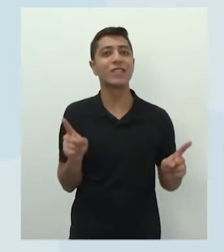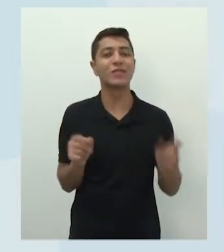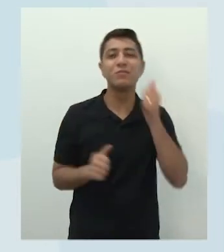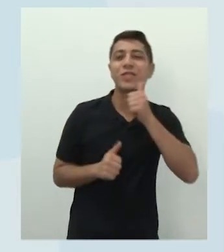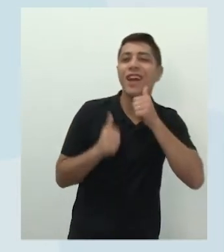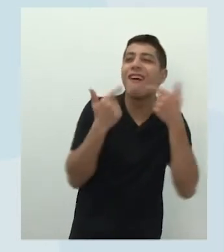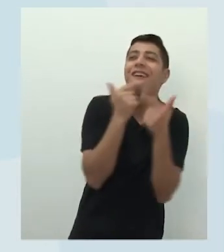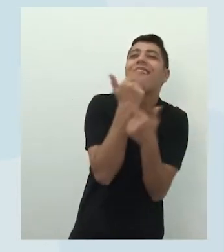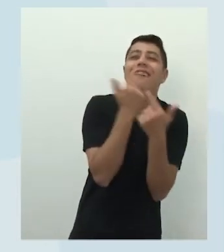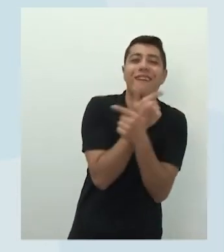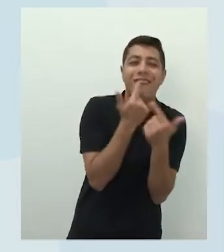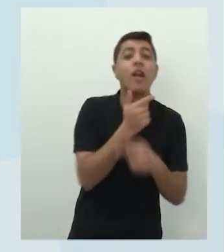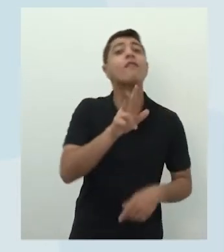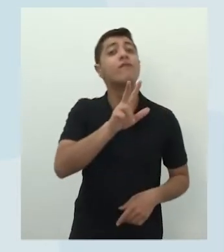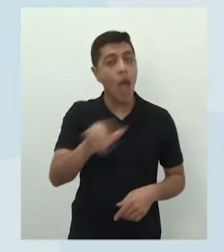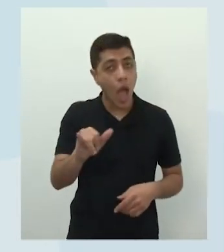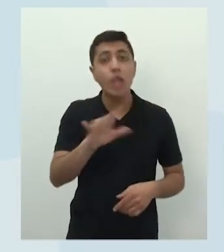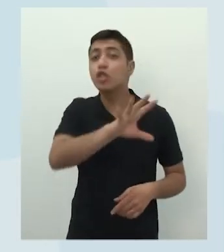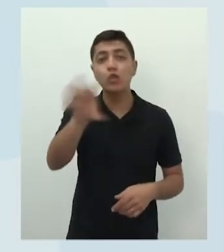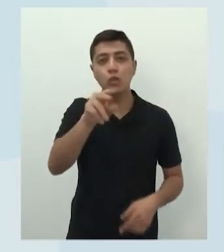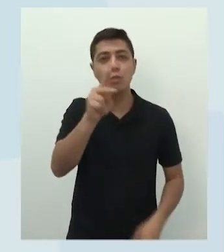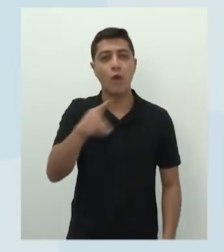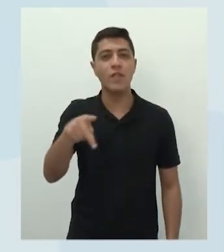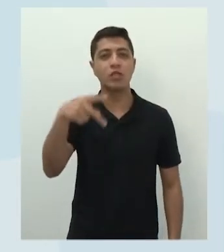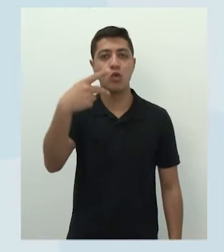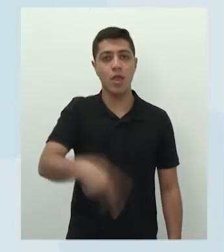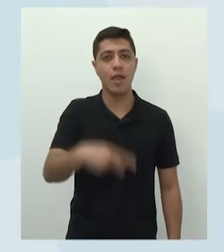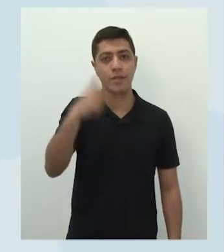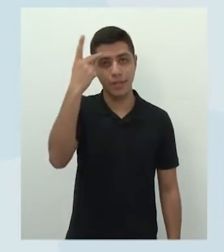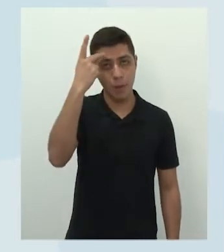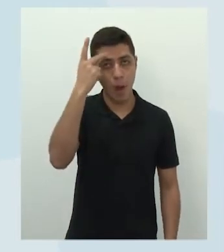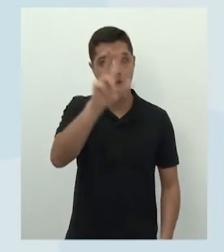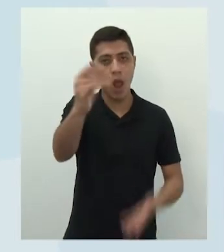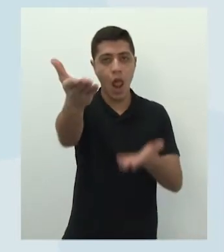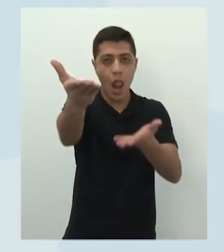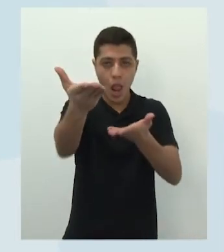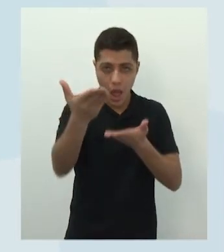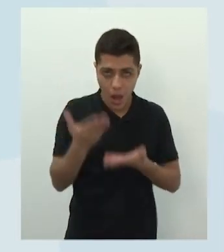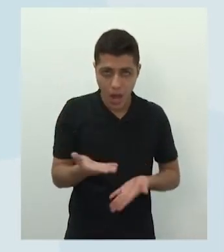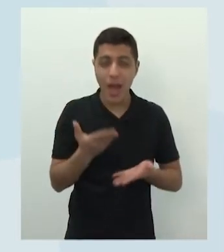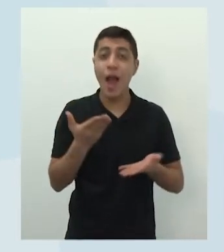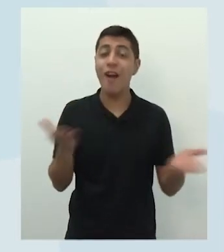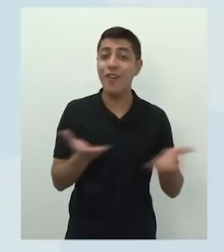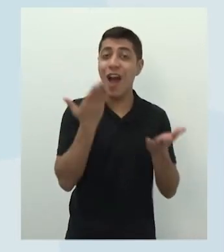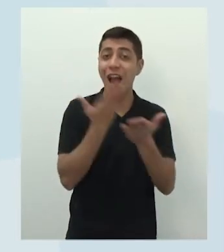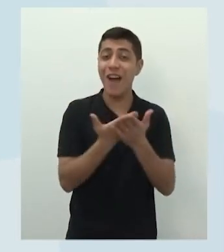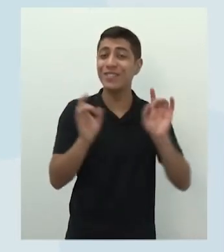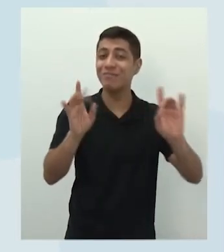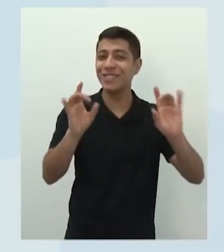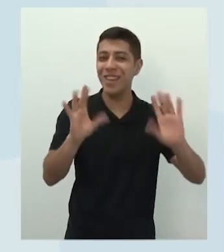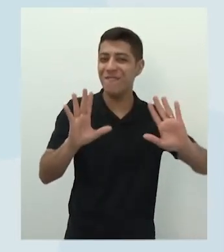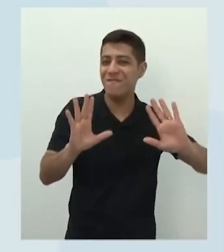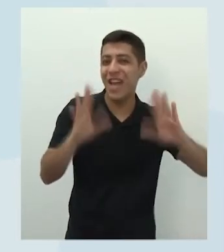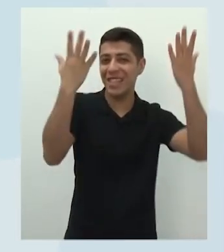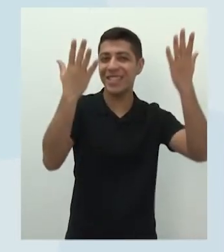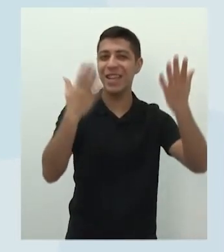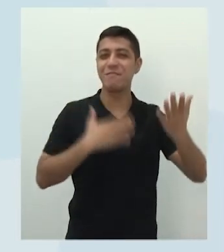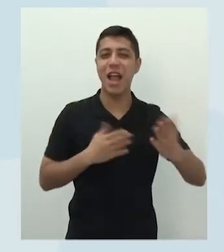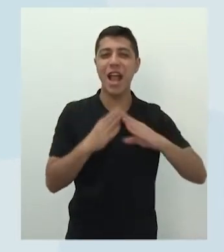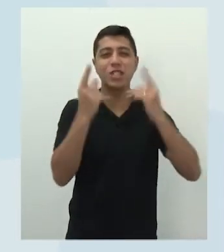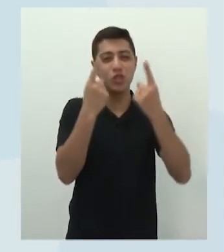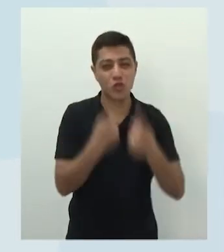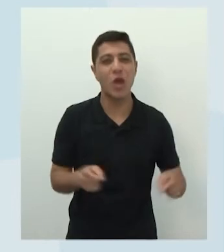de professores de São Paulo e vai comemorar essa nossa aula fazendo uma grande festa na casa dela. E ela vai